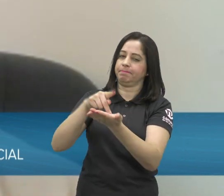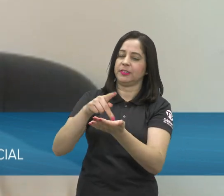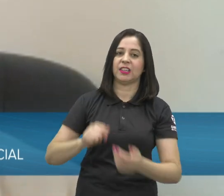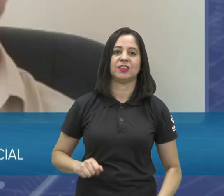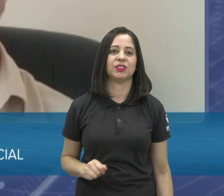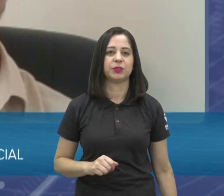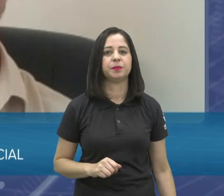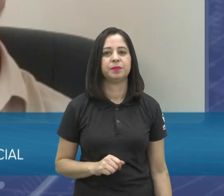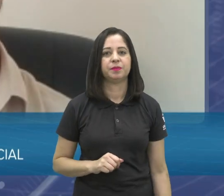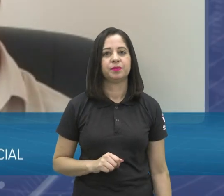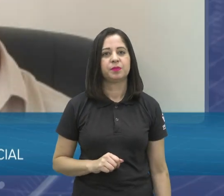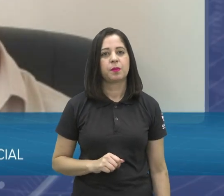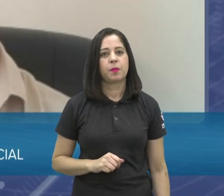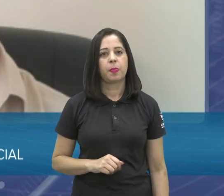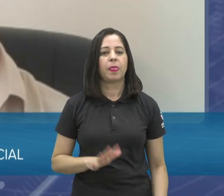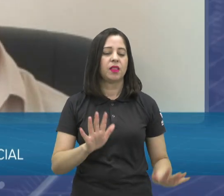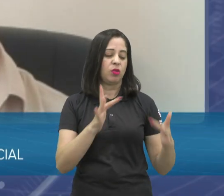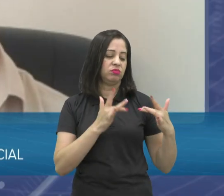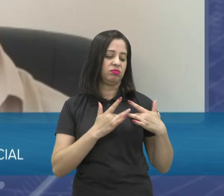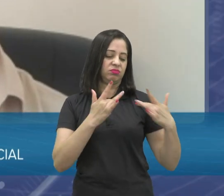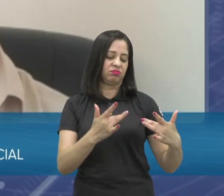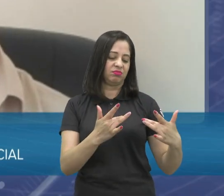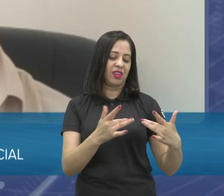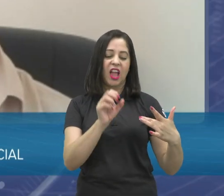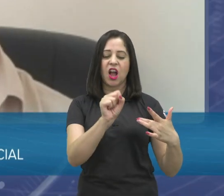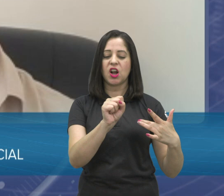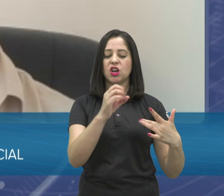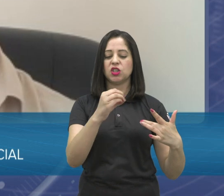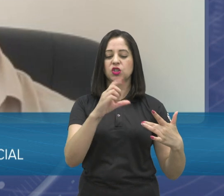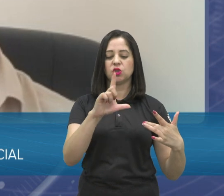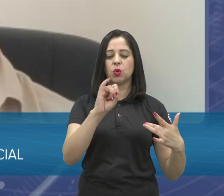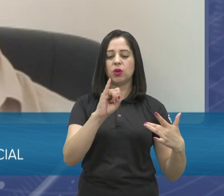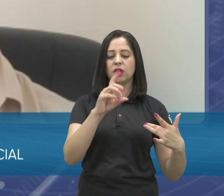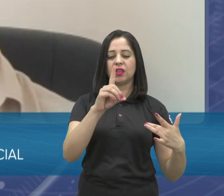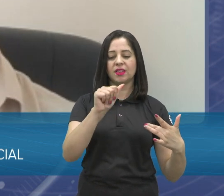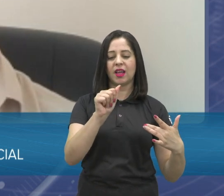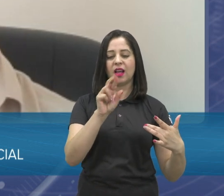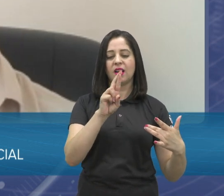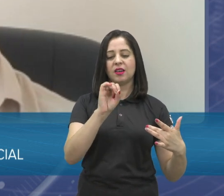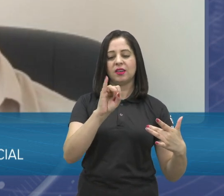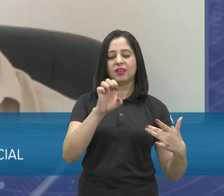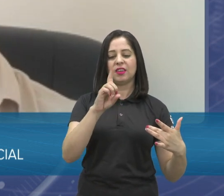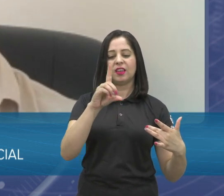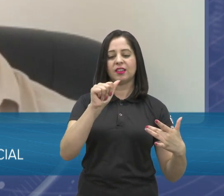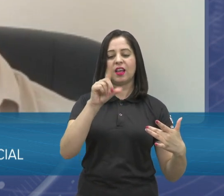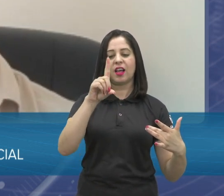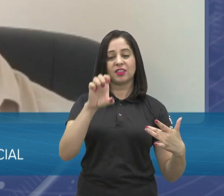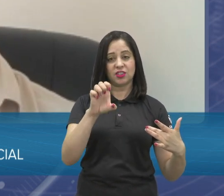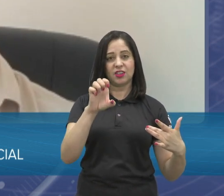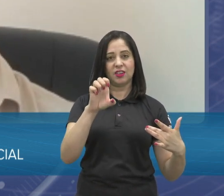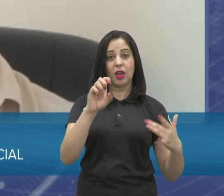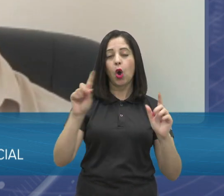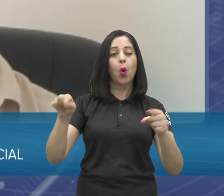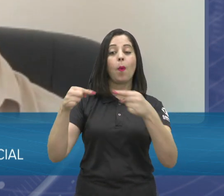mesmo. Sim, e quando a gente fala da solidariedade, né, que aí tem a ver com empatia, a gente fez uma breve introdução